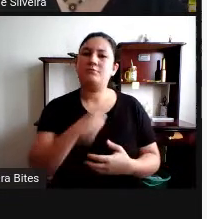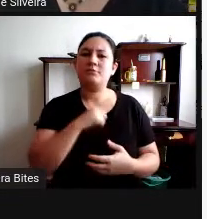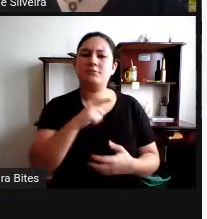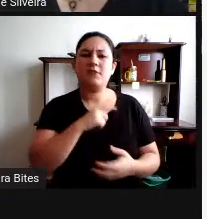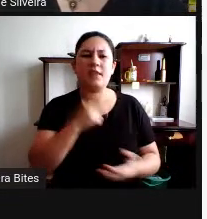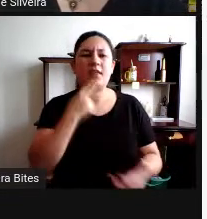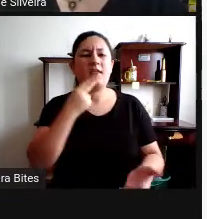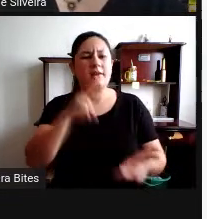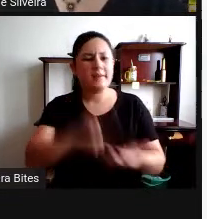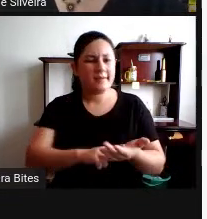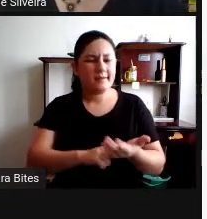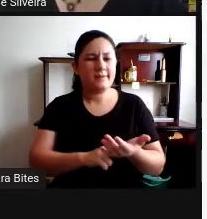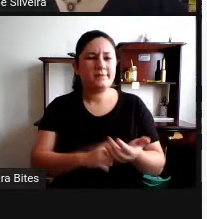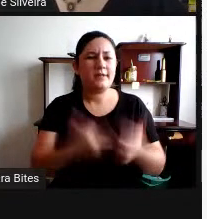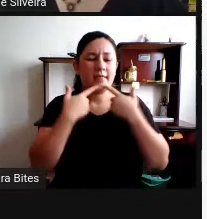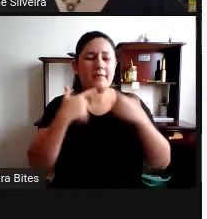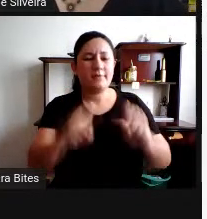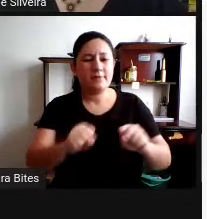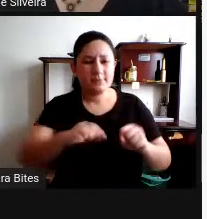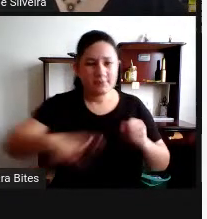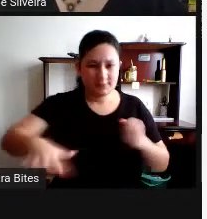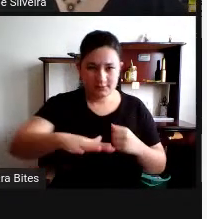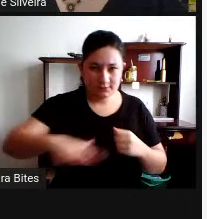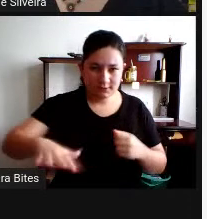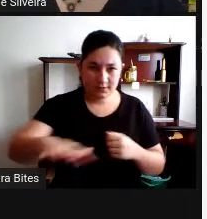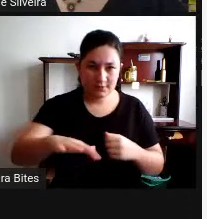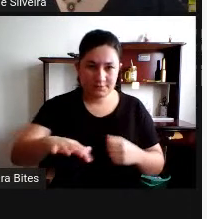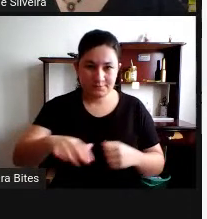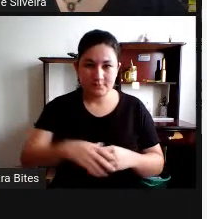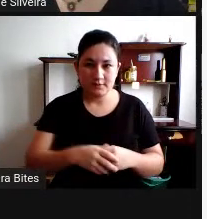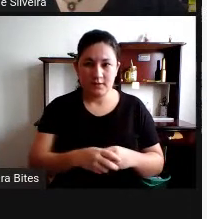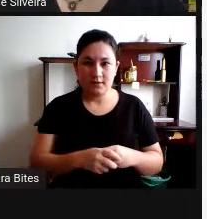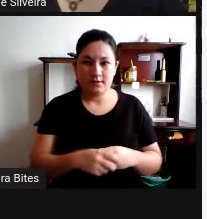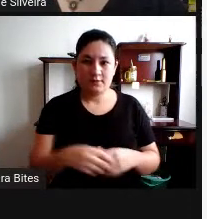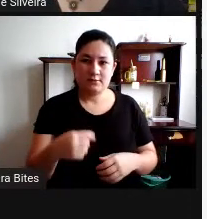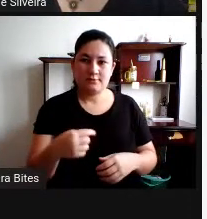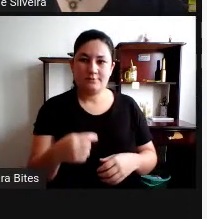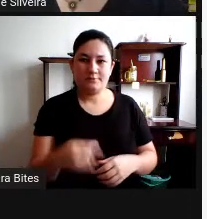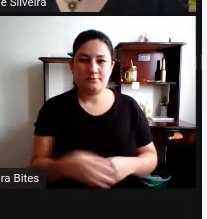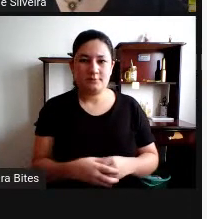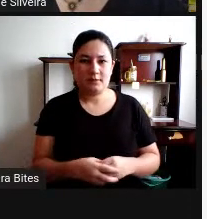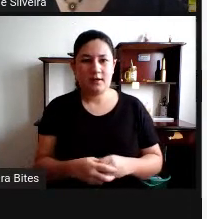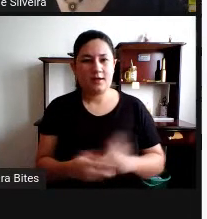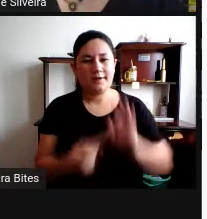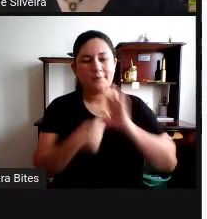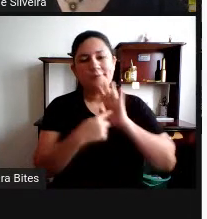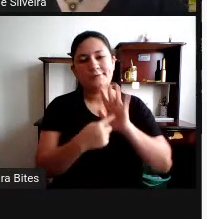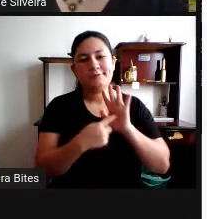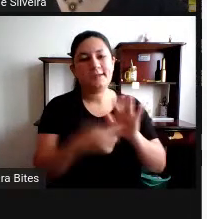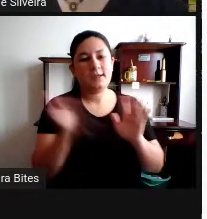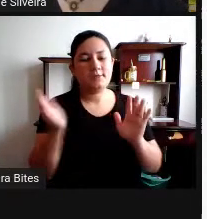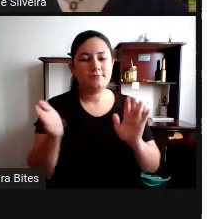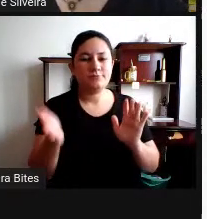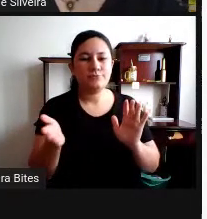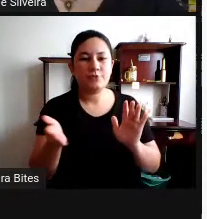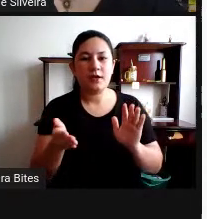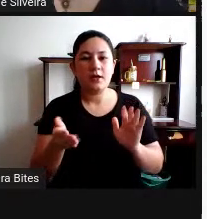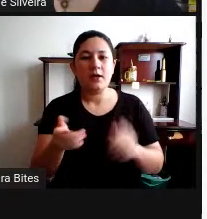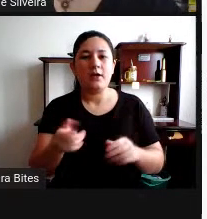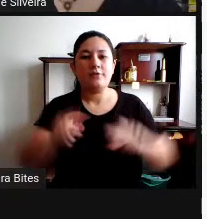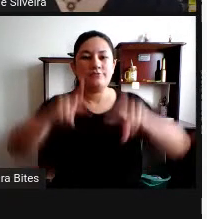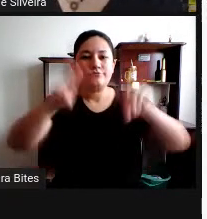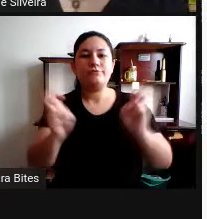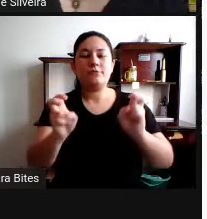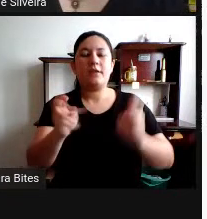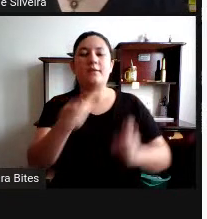linguística geral. Eu não trago hoje para vocês nada que ele fale no curso de linguística geral sobre a formação